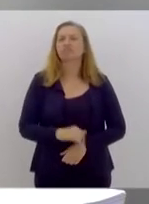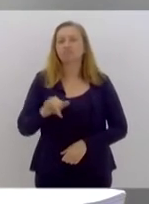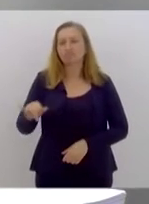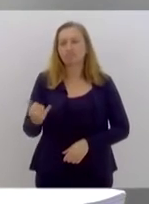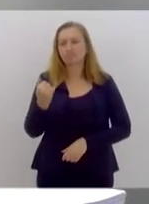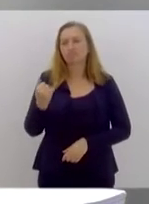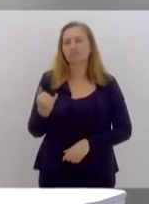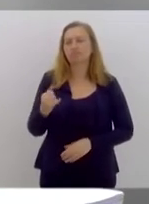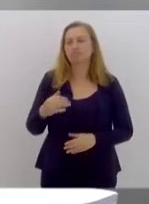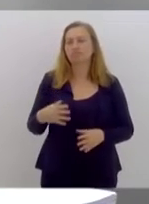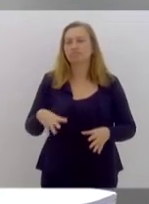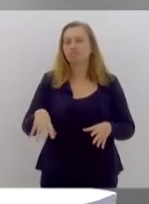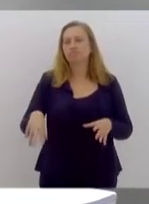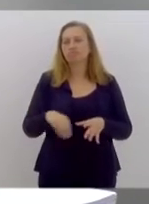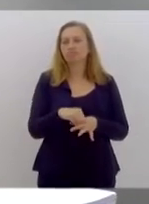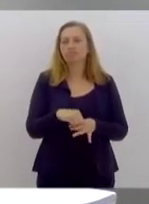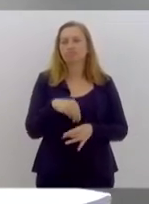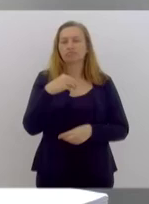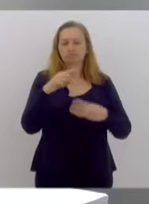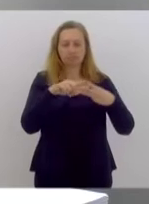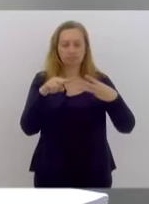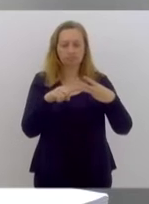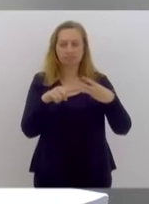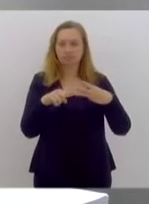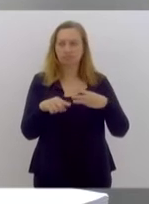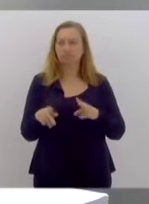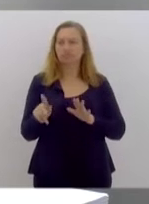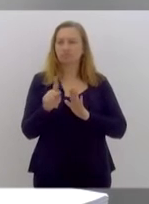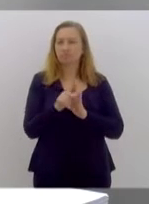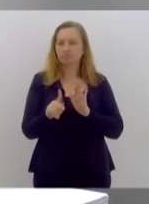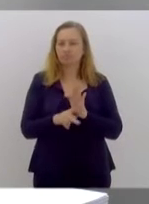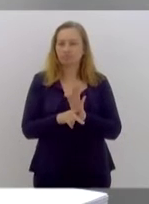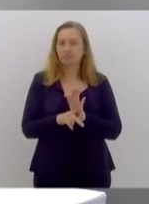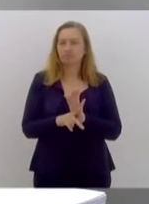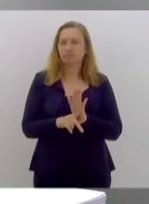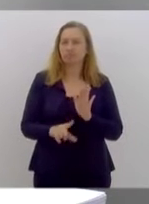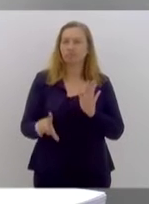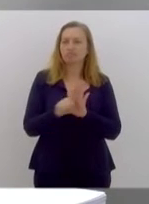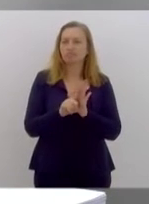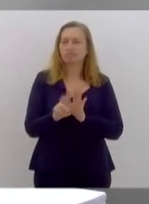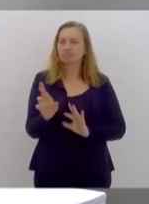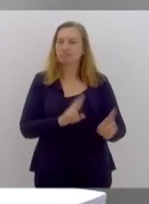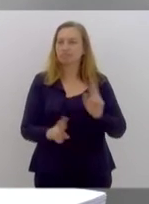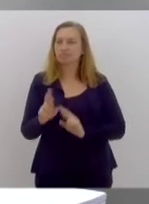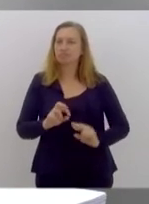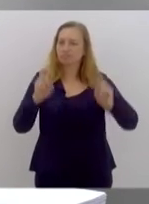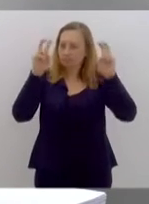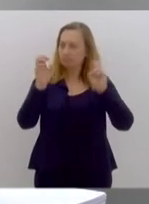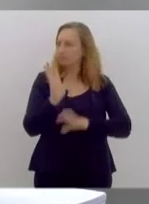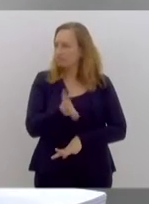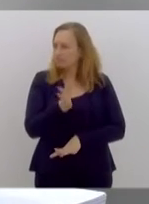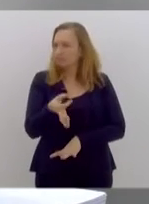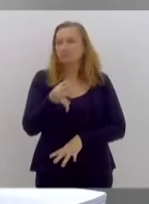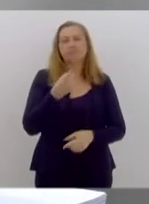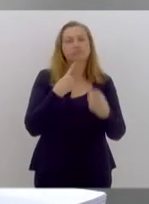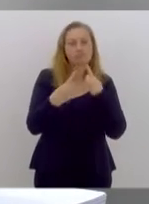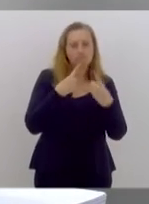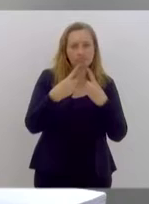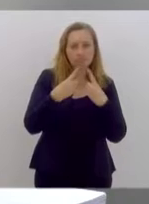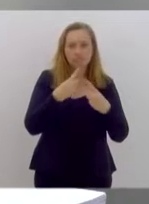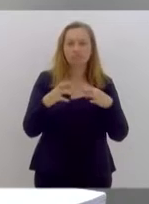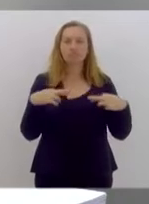aproveitei para anexar três projetos de lei relacionados a temas que nós temos discutido aqui nas nossas